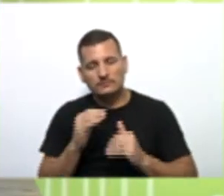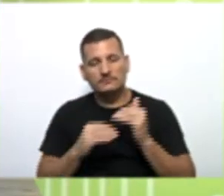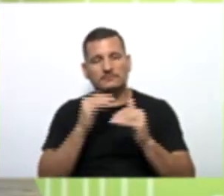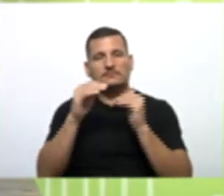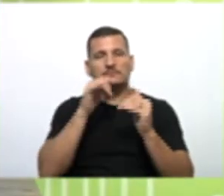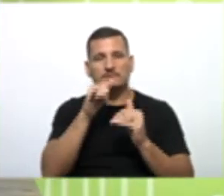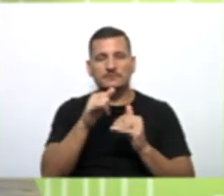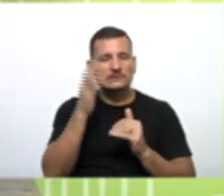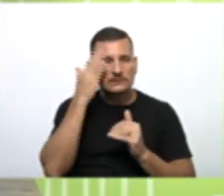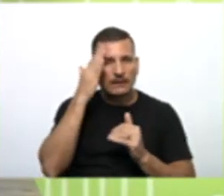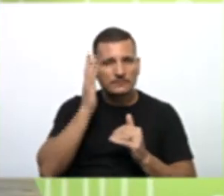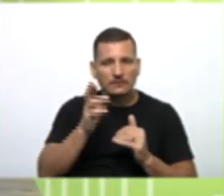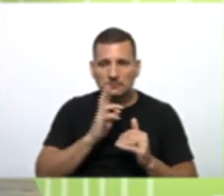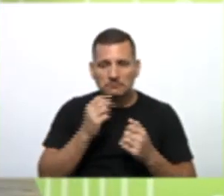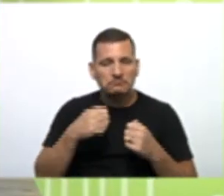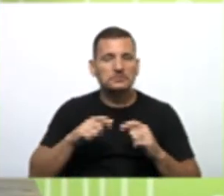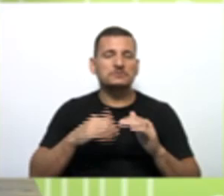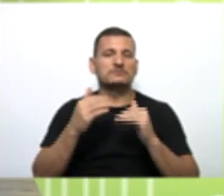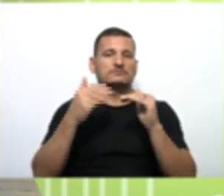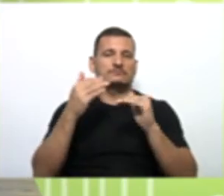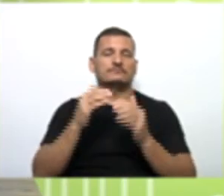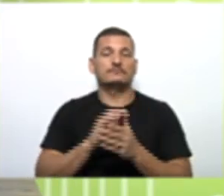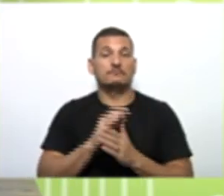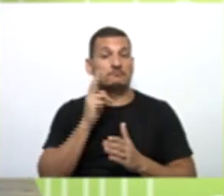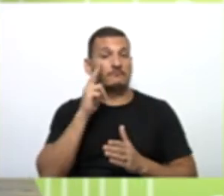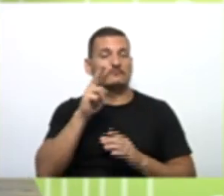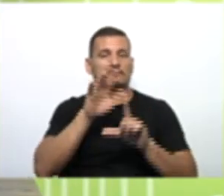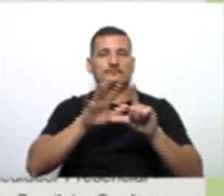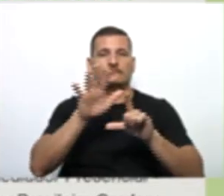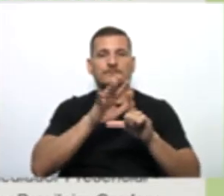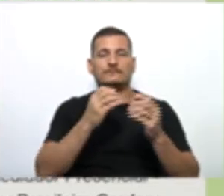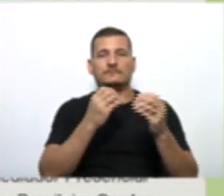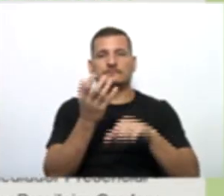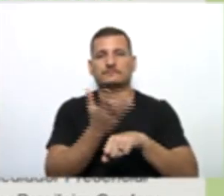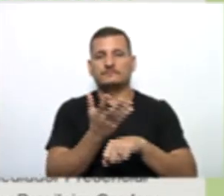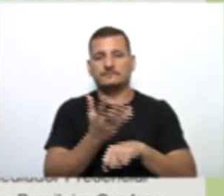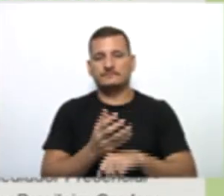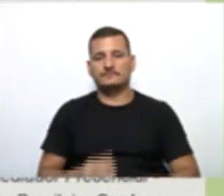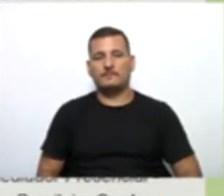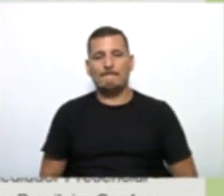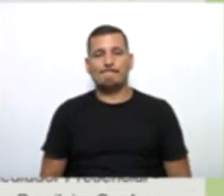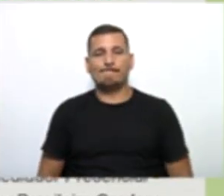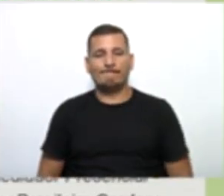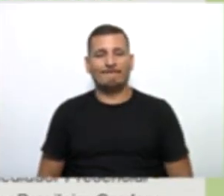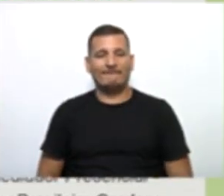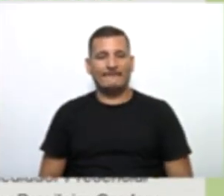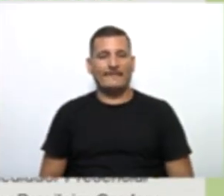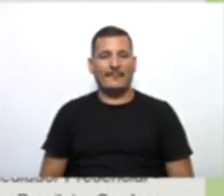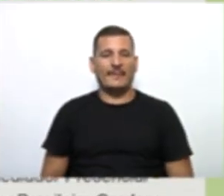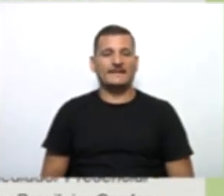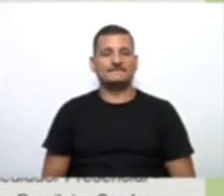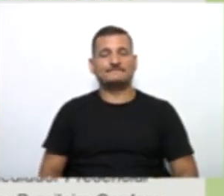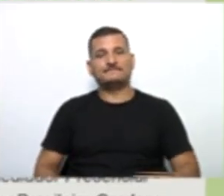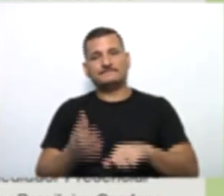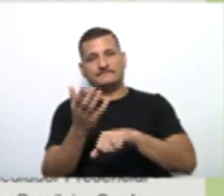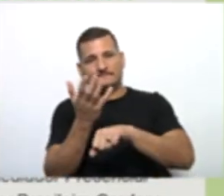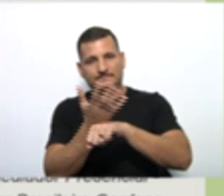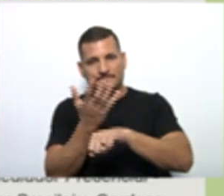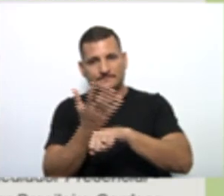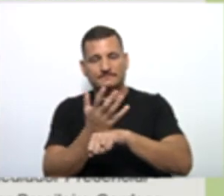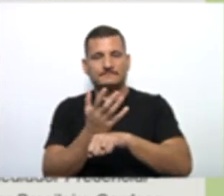Então, vamos ver só como é que está a disposição da nossa disciplina no ambiente. Nós temos a disciplina de orientação para a